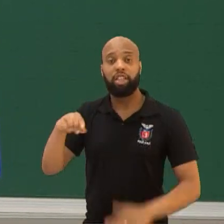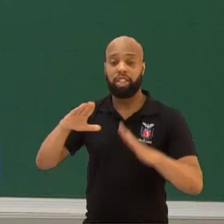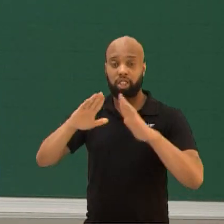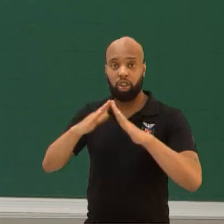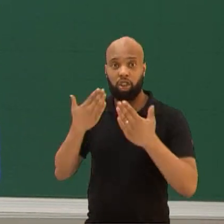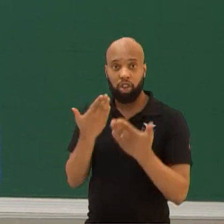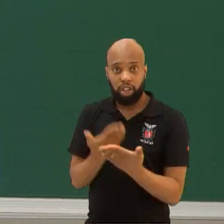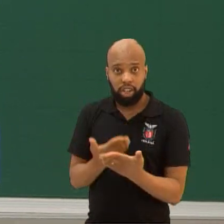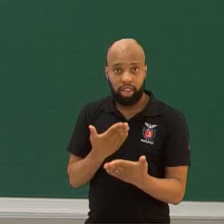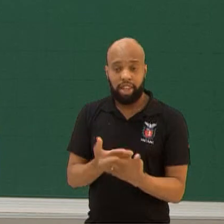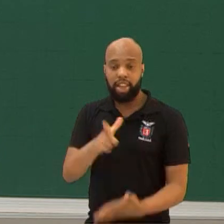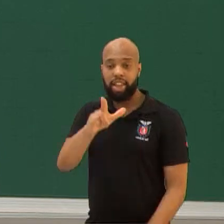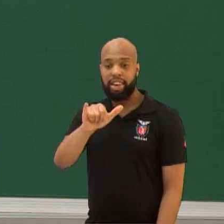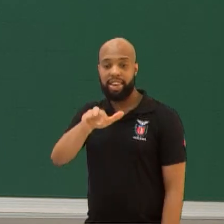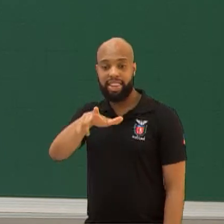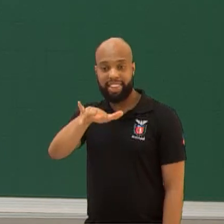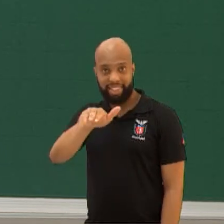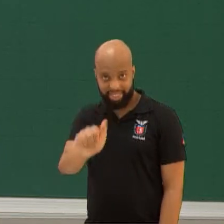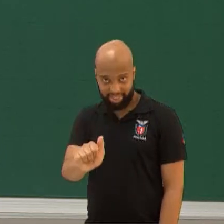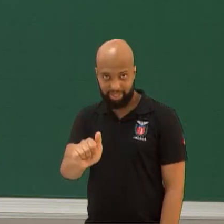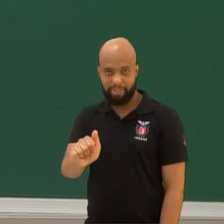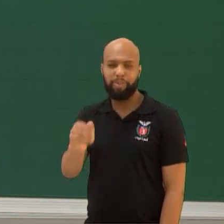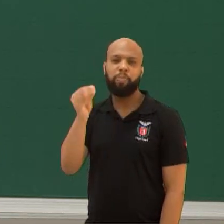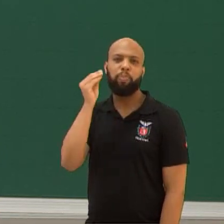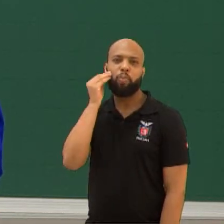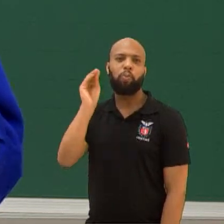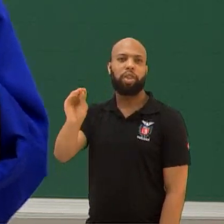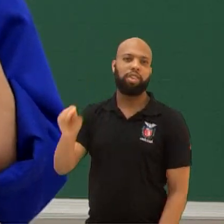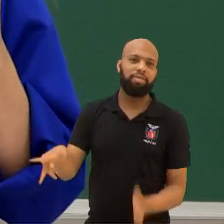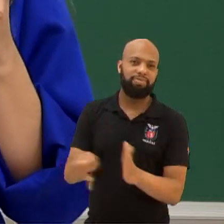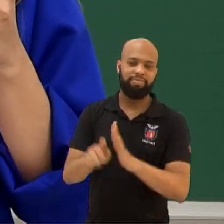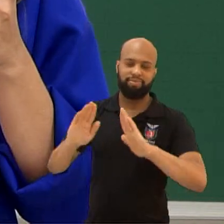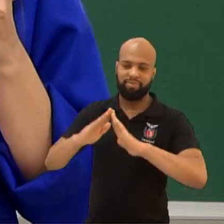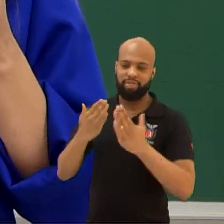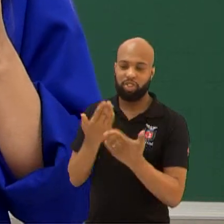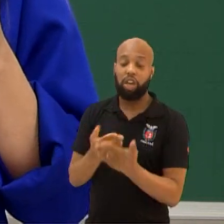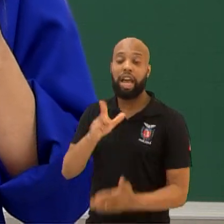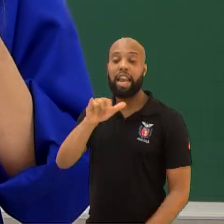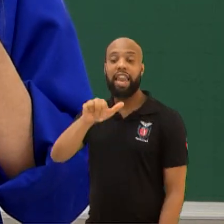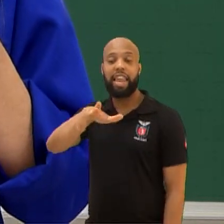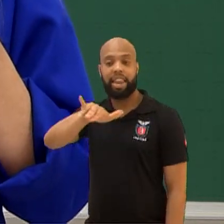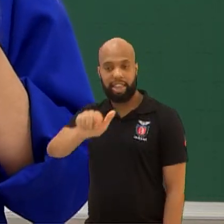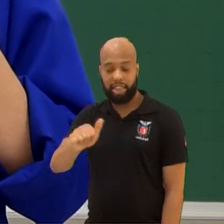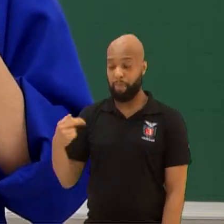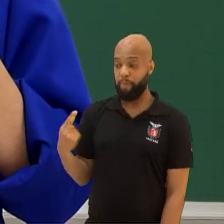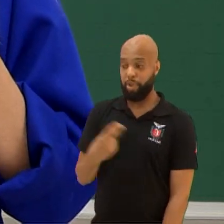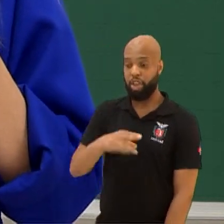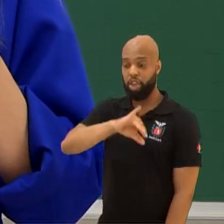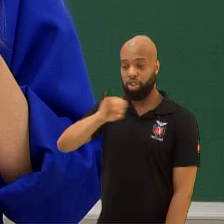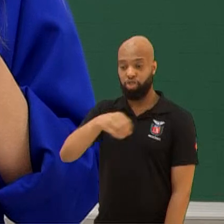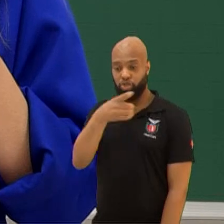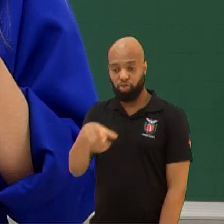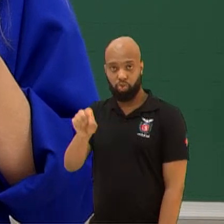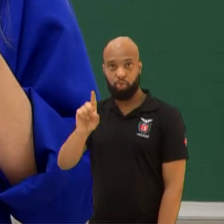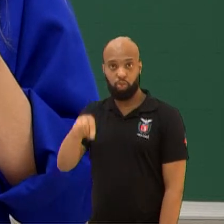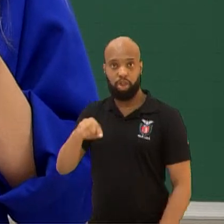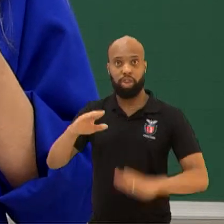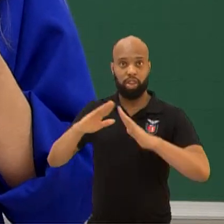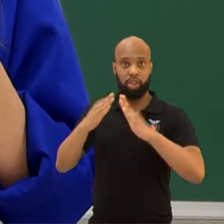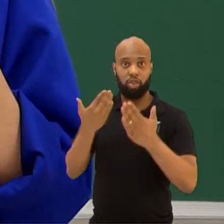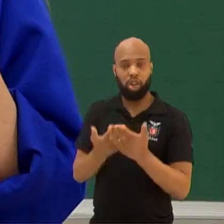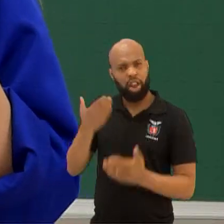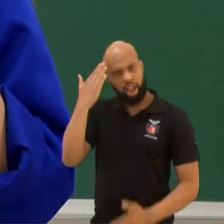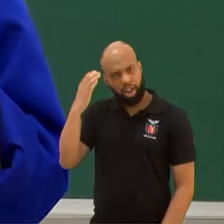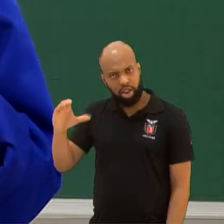Líria Micheleto Nichelli. Um beijo para o Colégio Líria Micheleto. Meu nome é João Felipe, do Colégio Professor Nilo Brandão,